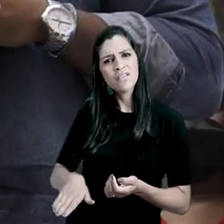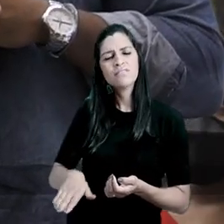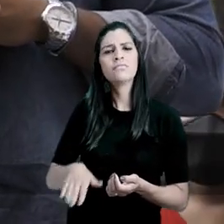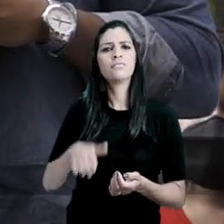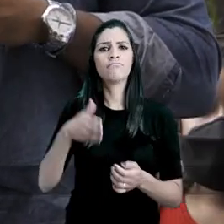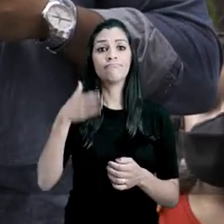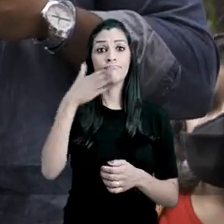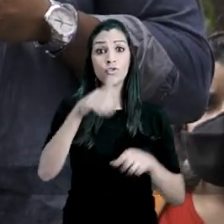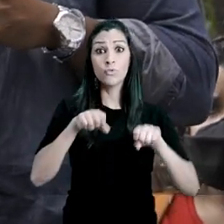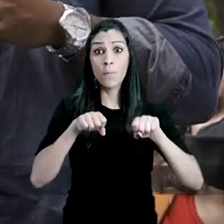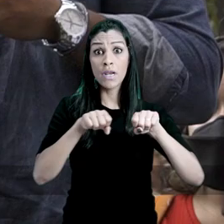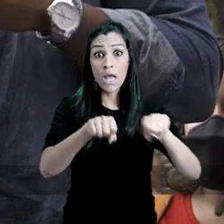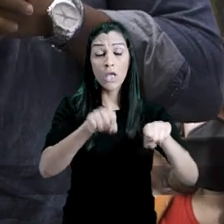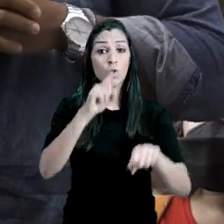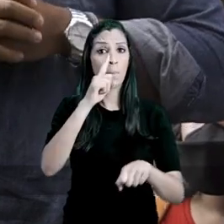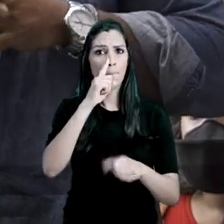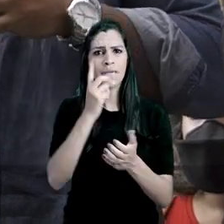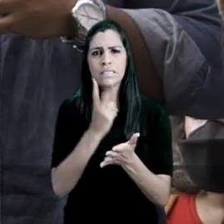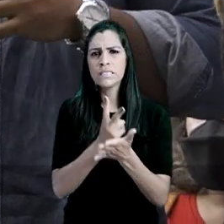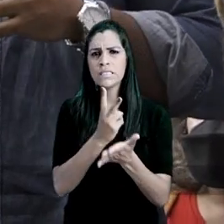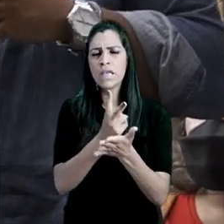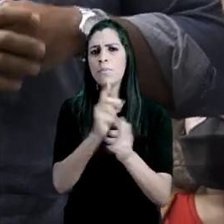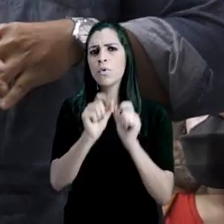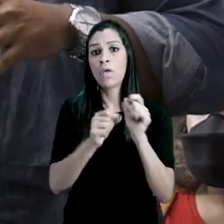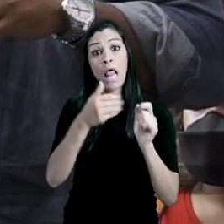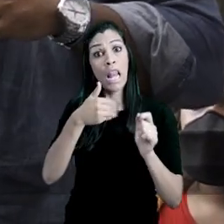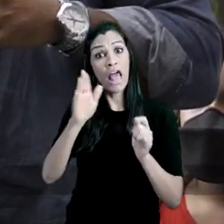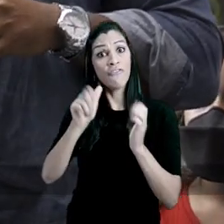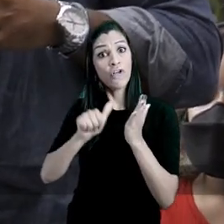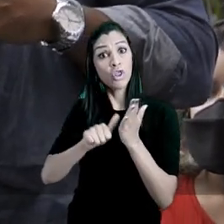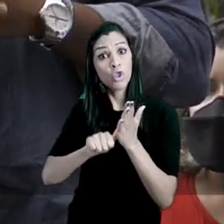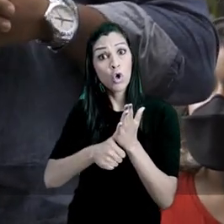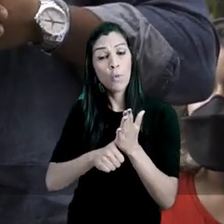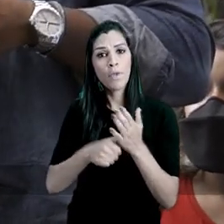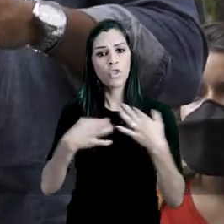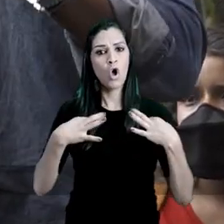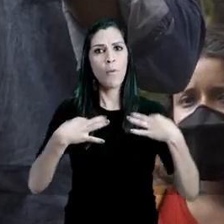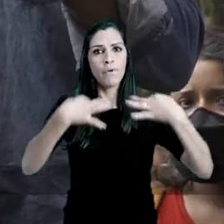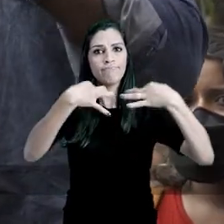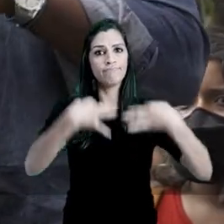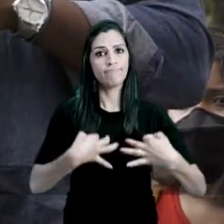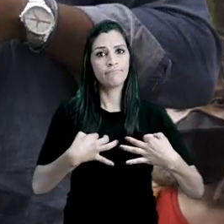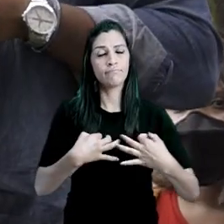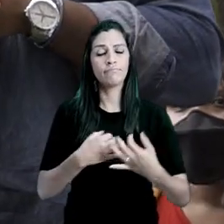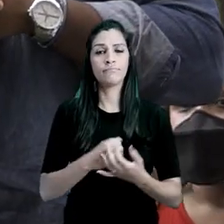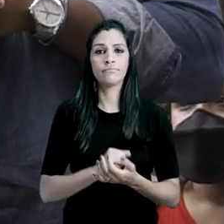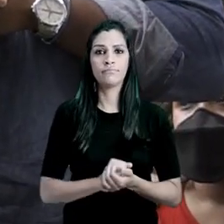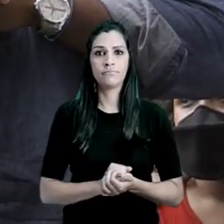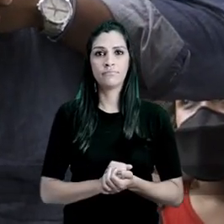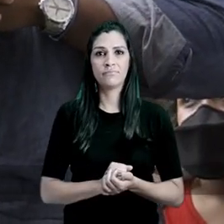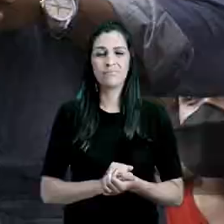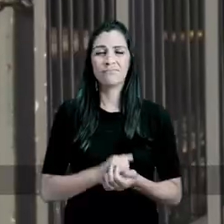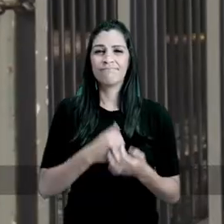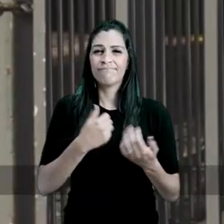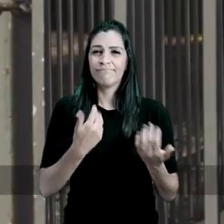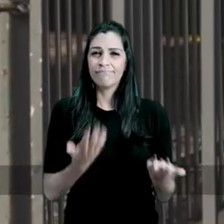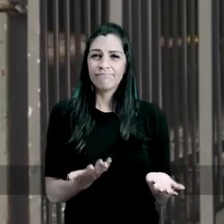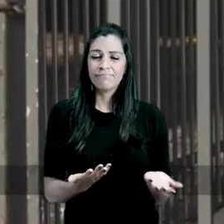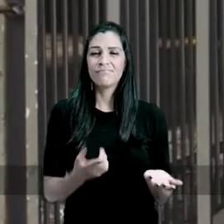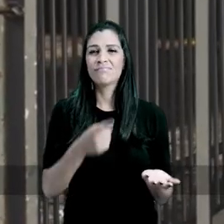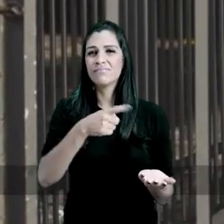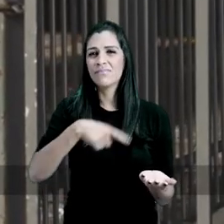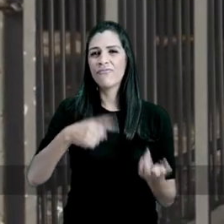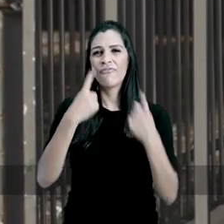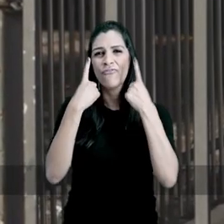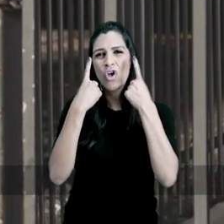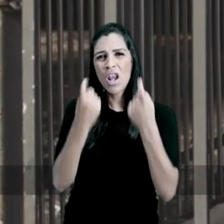tinha que sair de casa, pra ir no supermercado, inclusive, a minha mãe só dizia uma coisa: leva o documento e sai bem vestido. A banalização